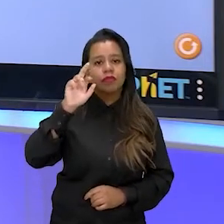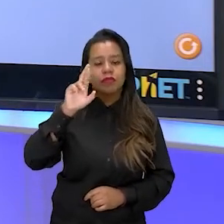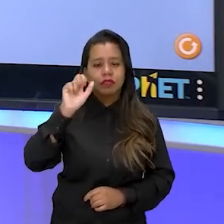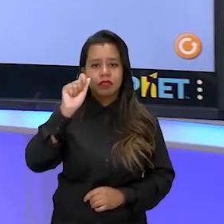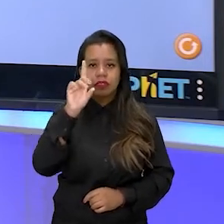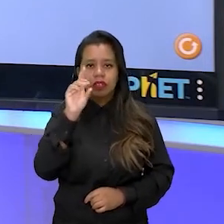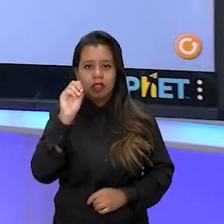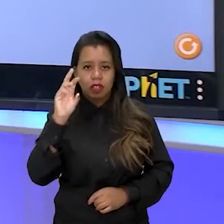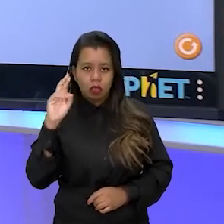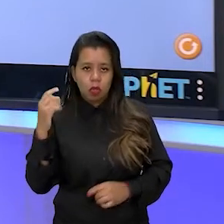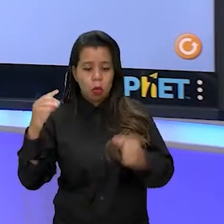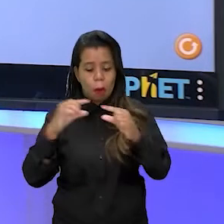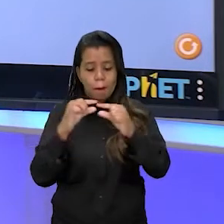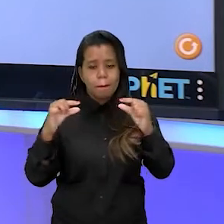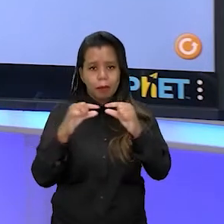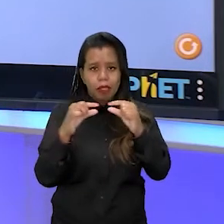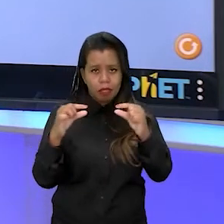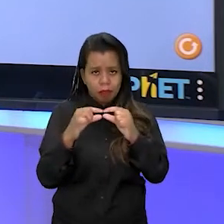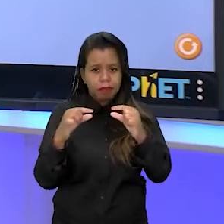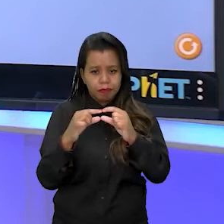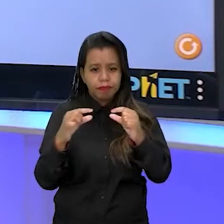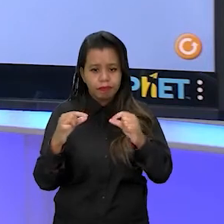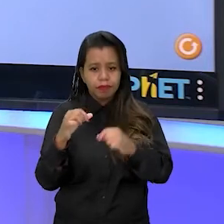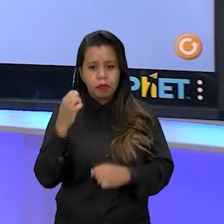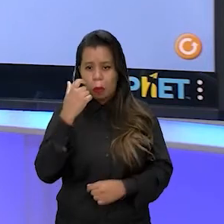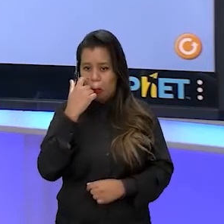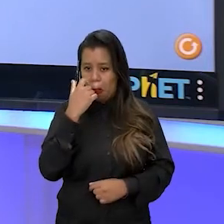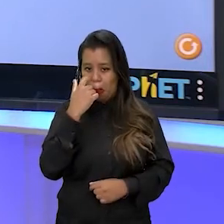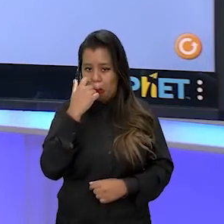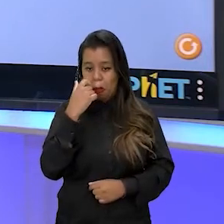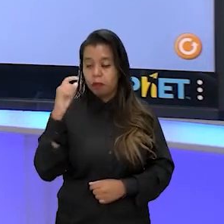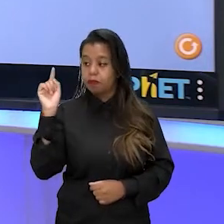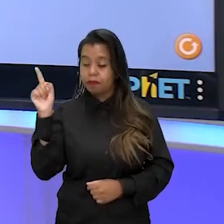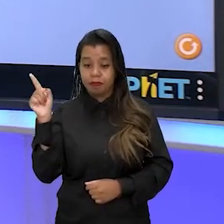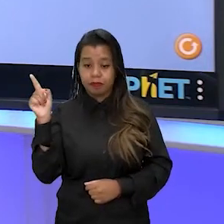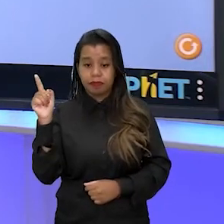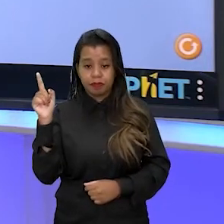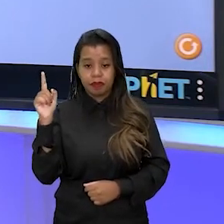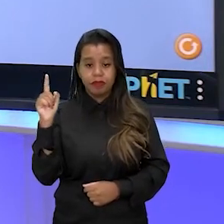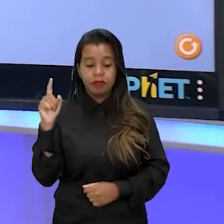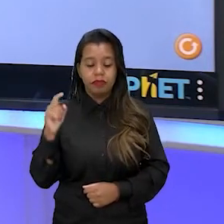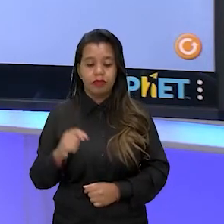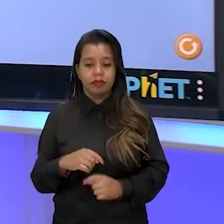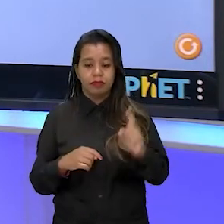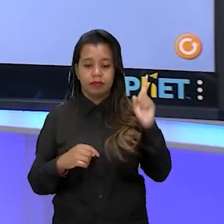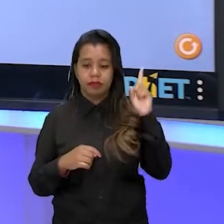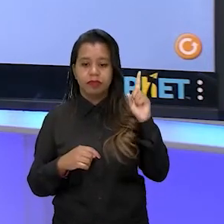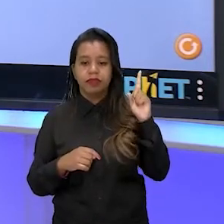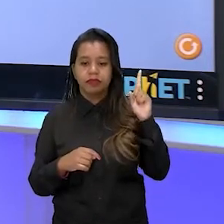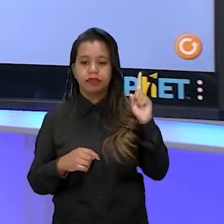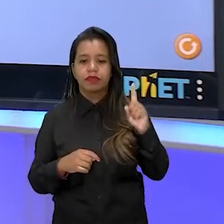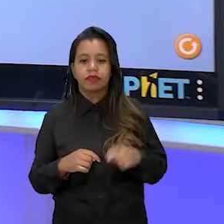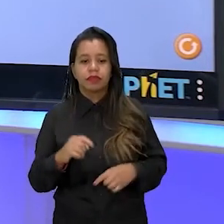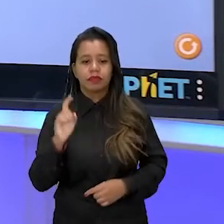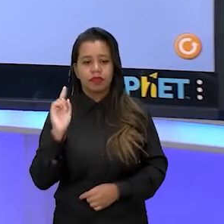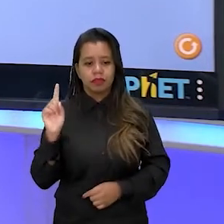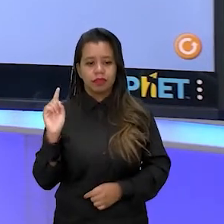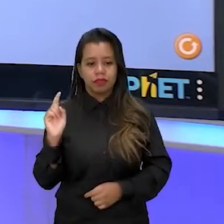ó, lá onde tá escrito valores, eu tiquei valores, porque eu quero ver. Se você não quiser ver, ó, você apaga,